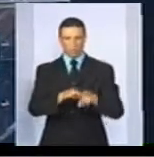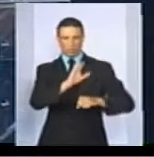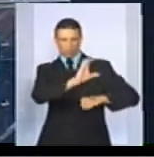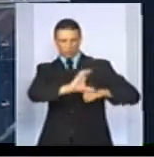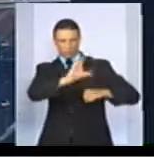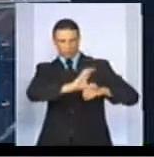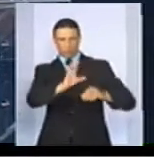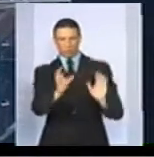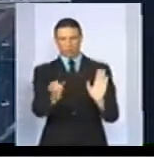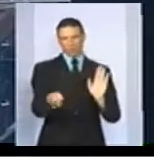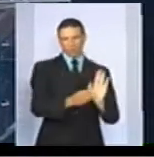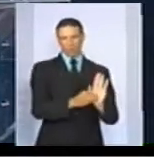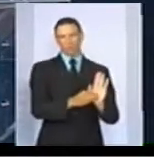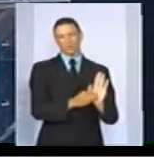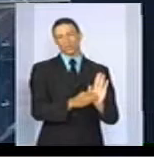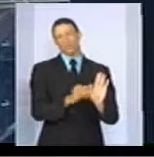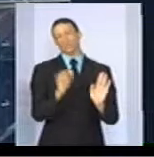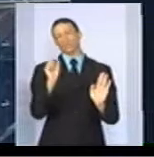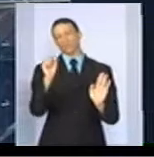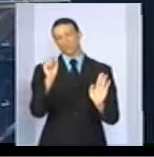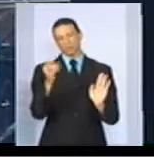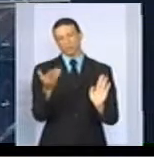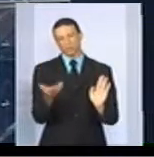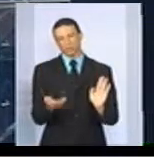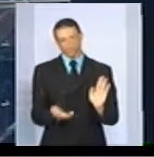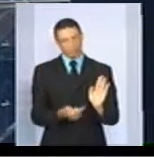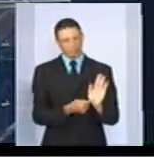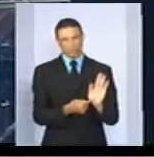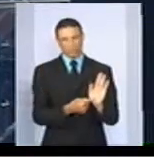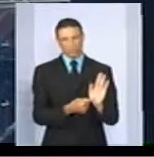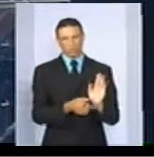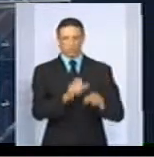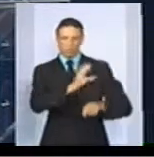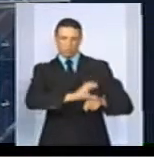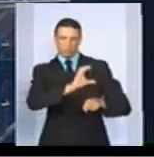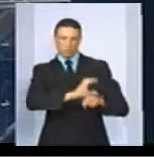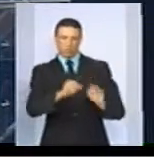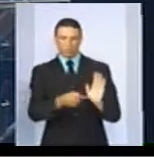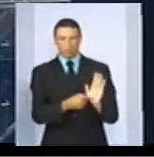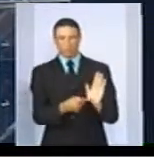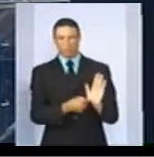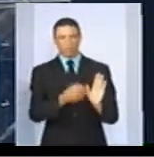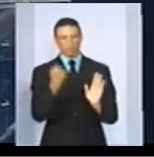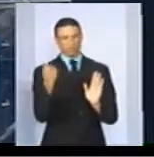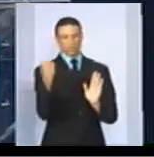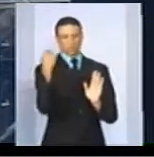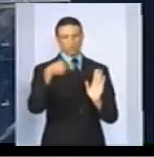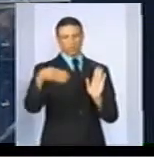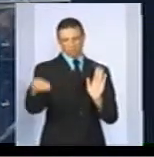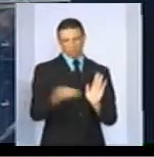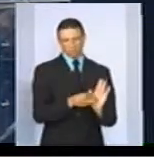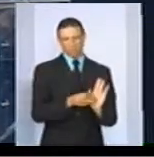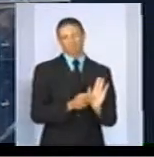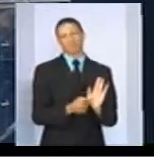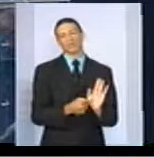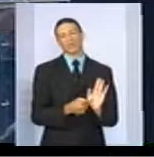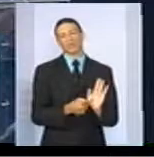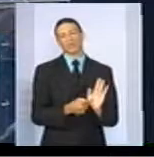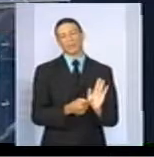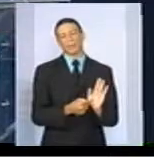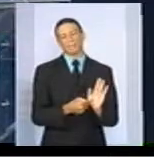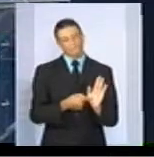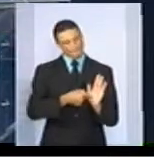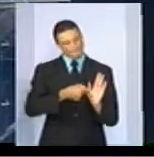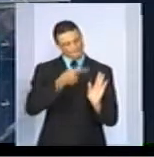deixou Então como a constituinte digo eu o poder constituinte deixou Então como seu